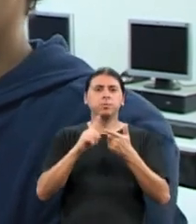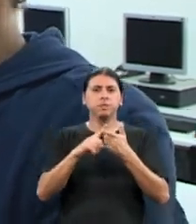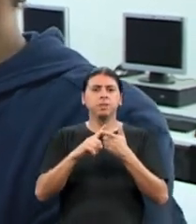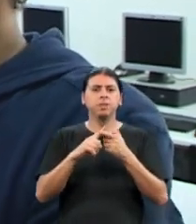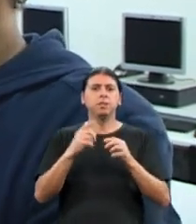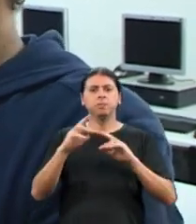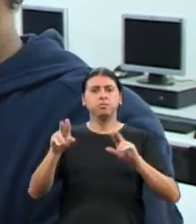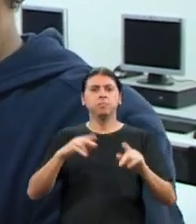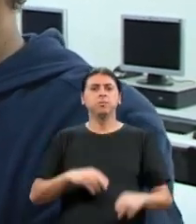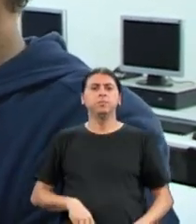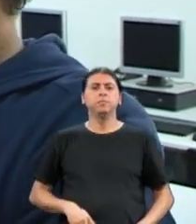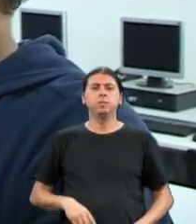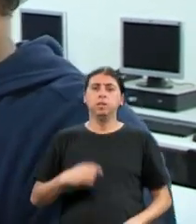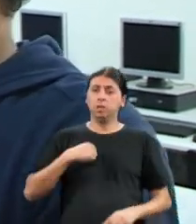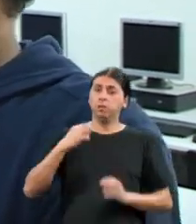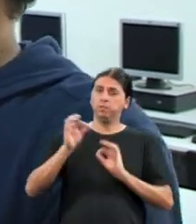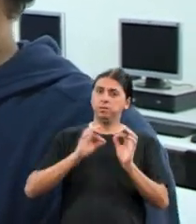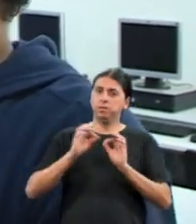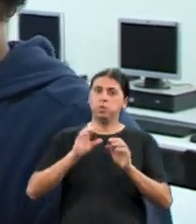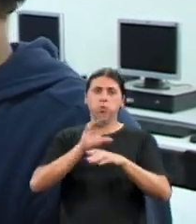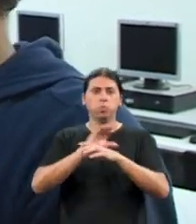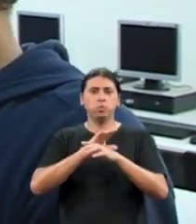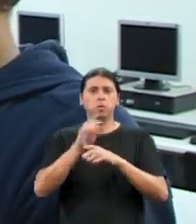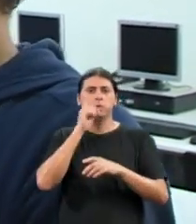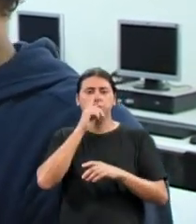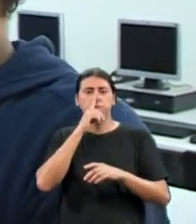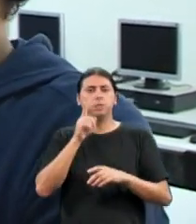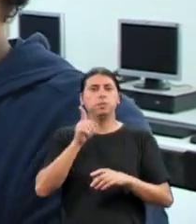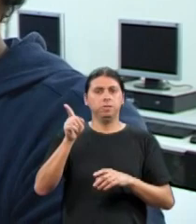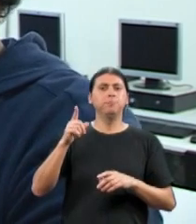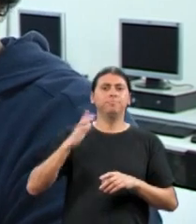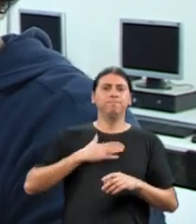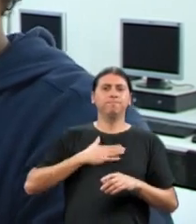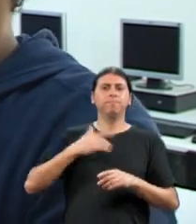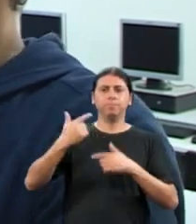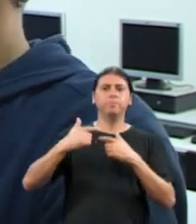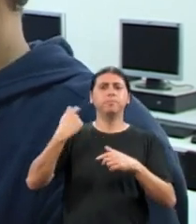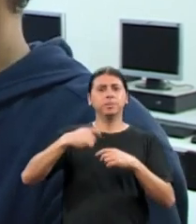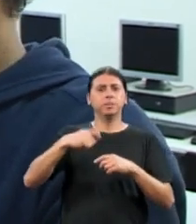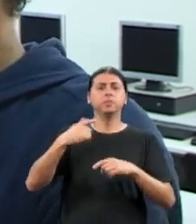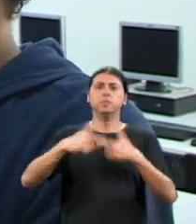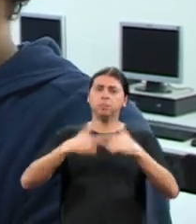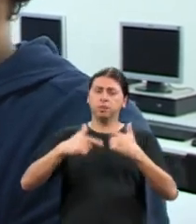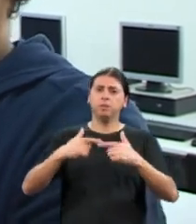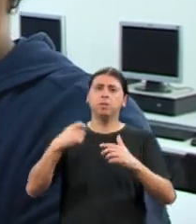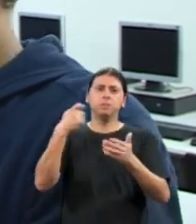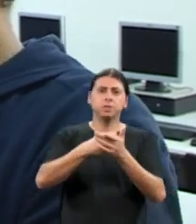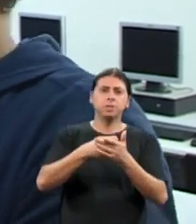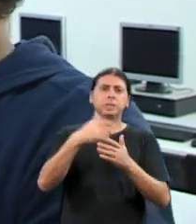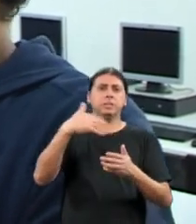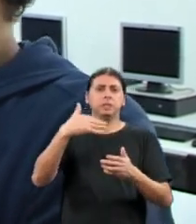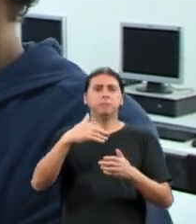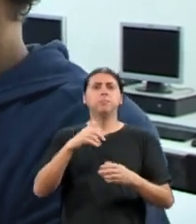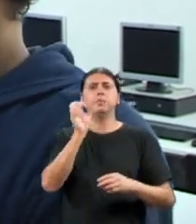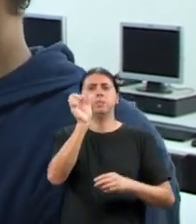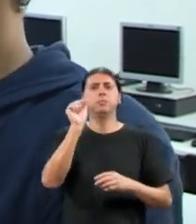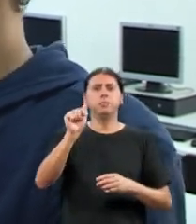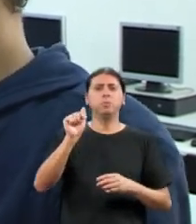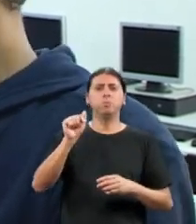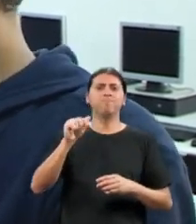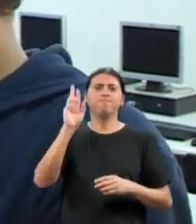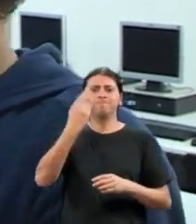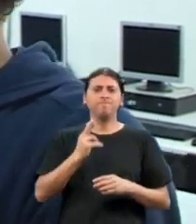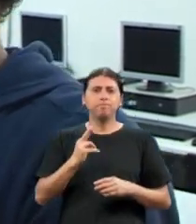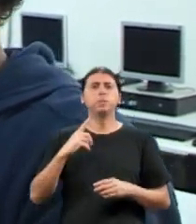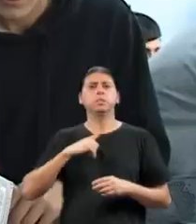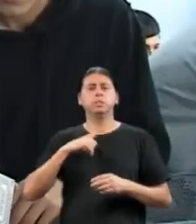coisas. Se eu fosse fazer esse curso, minha mãe estava precisando que ela ia fazer o curso, daí ela estava precisando que se fosse pagar para fazer esse curso, ia ser 6 mil. Daí a minha mãe teve um